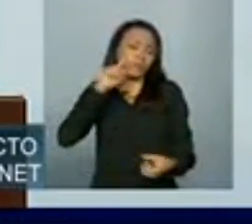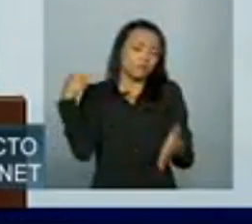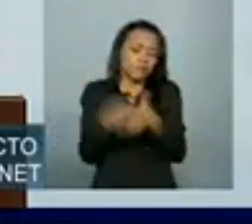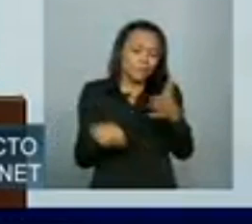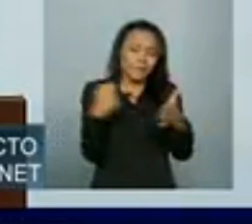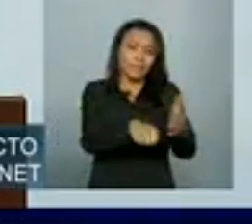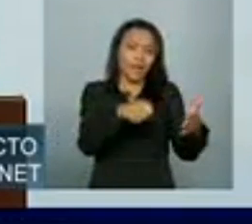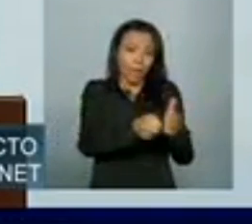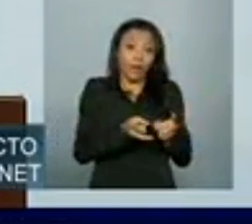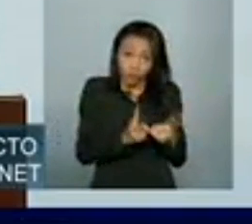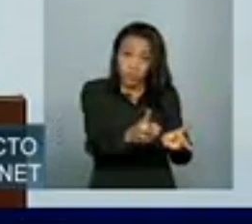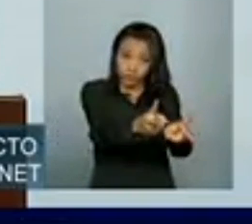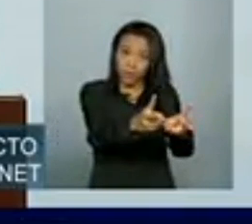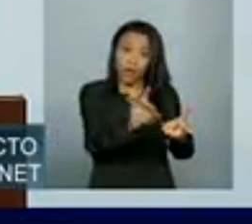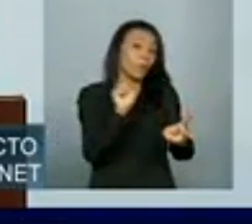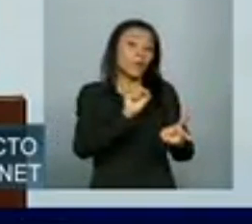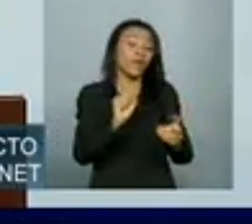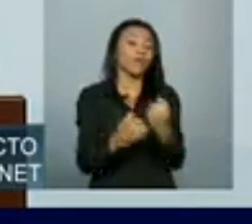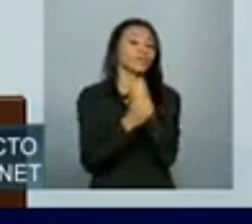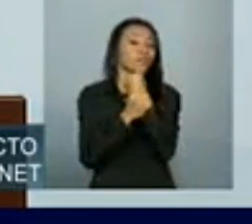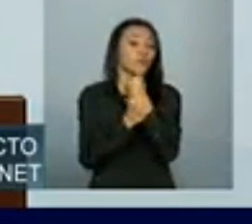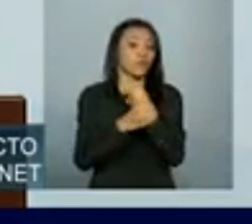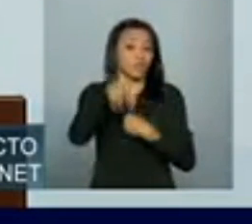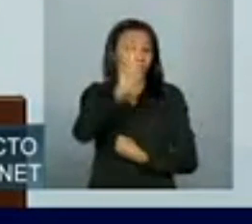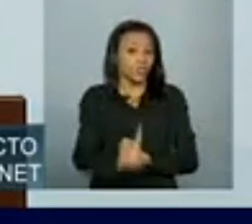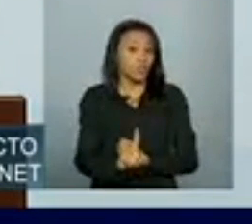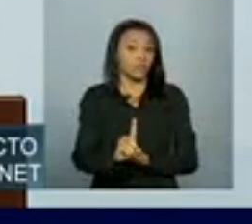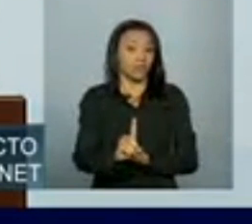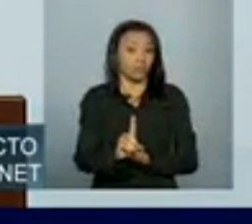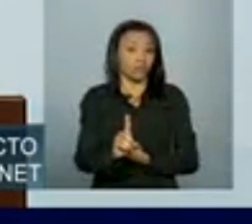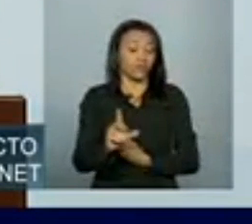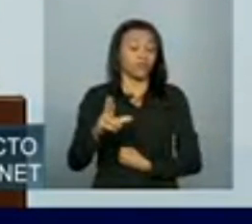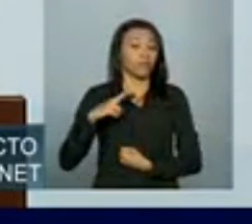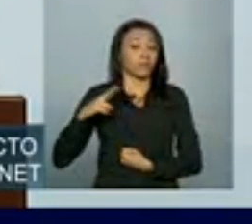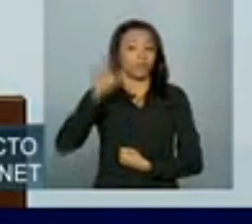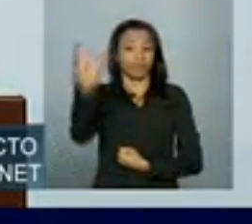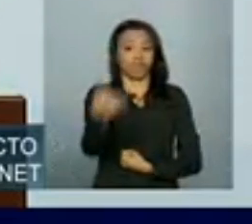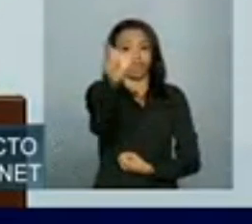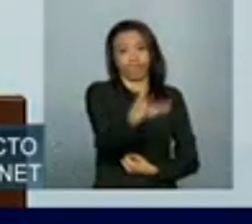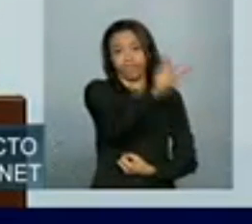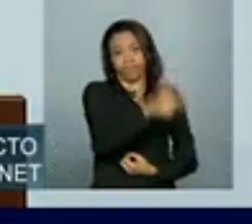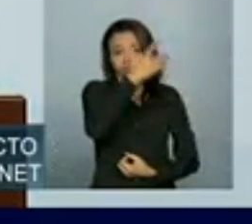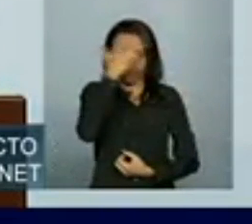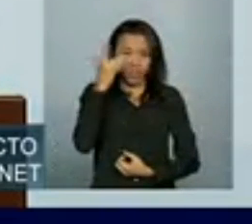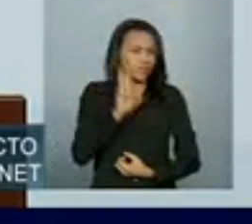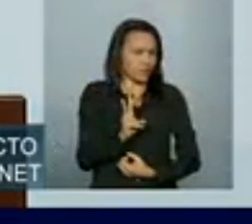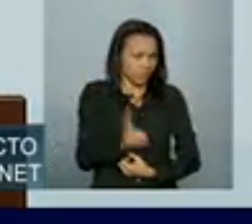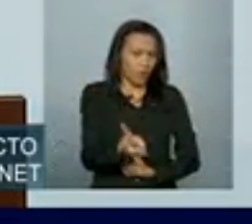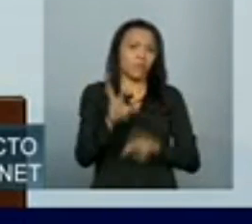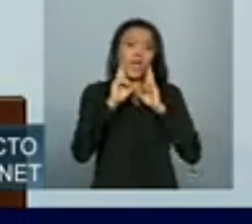para preservar a garantia de direitos individuais, com respeito